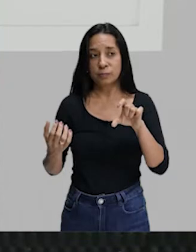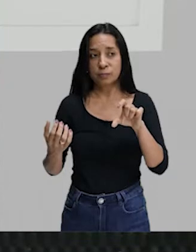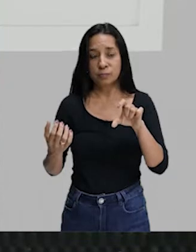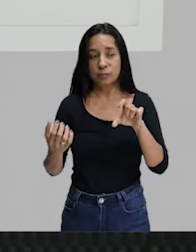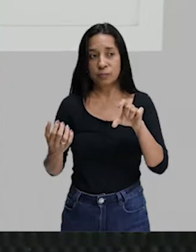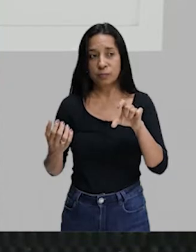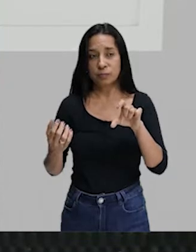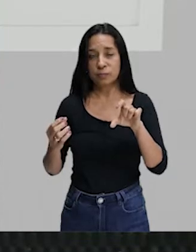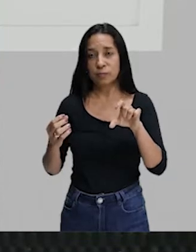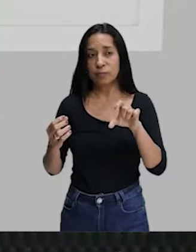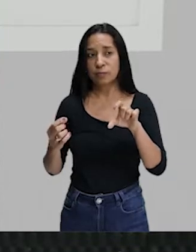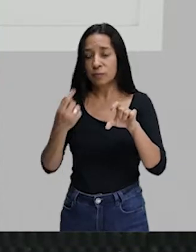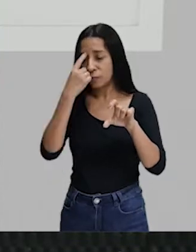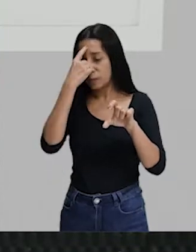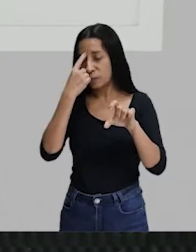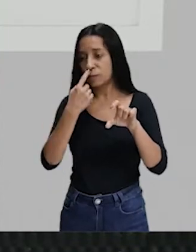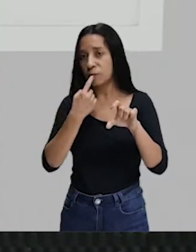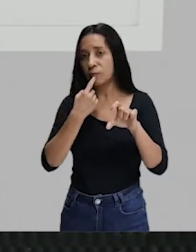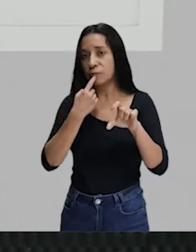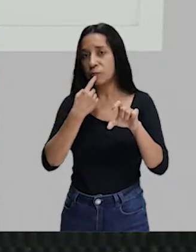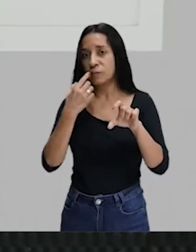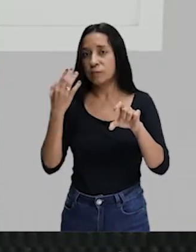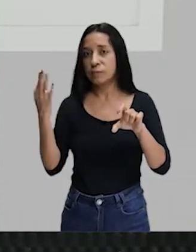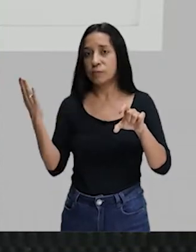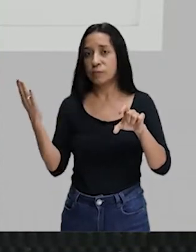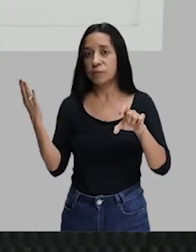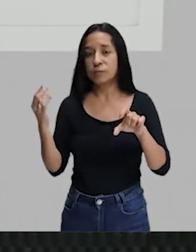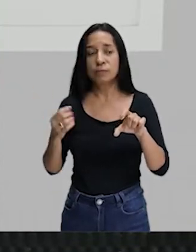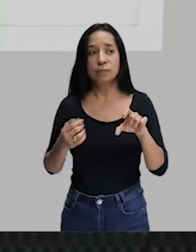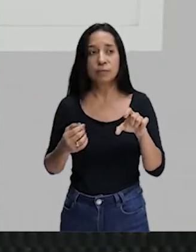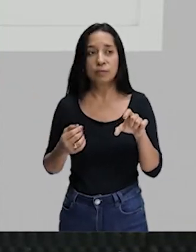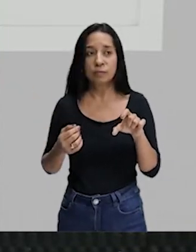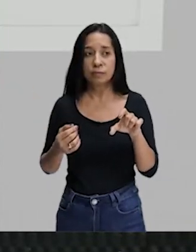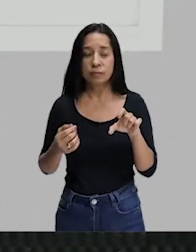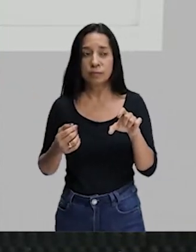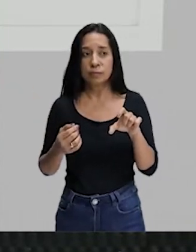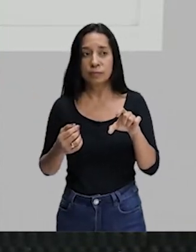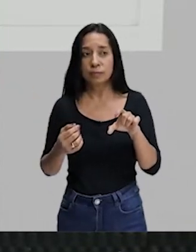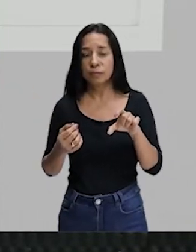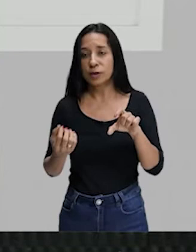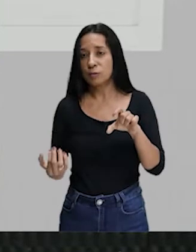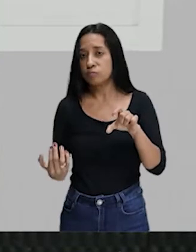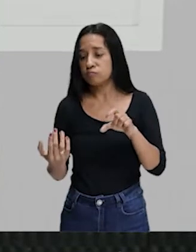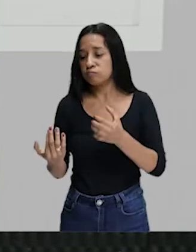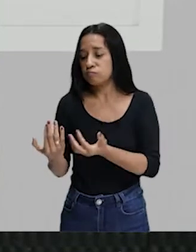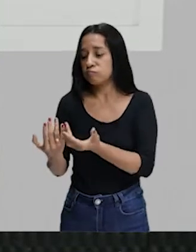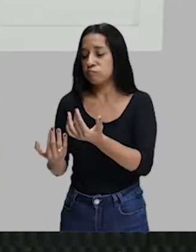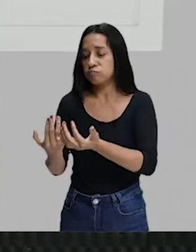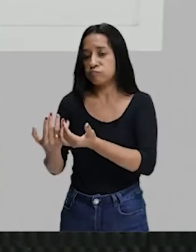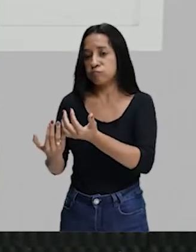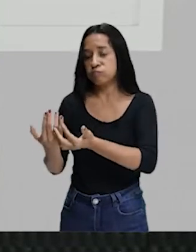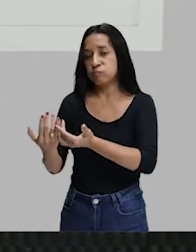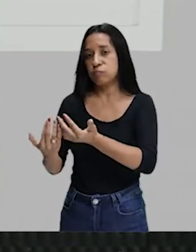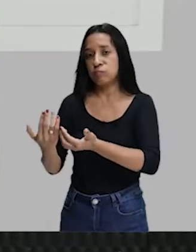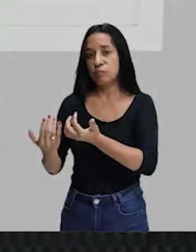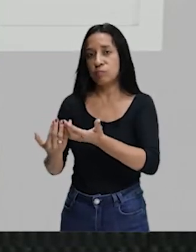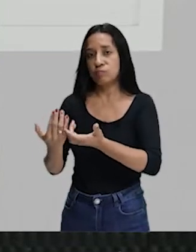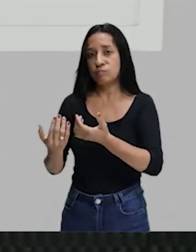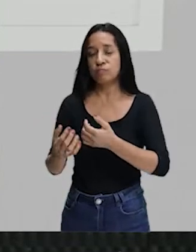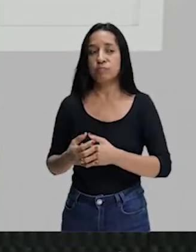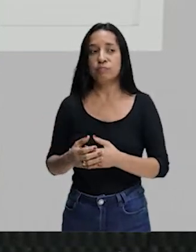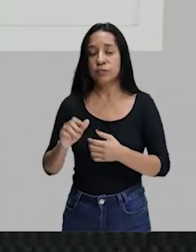de ferro. Então vamos imaginar que ele seja aquecido pela extremidade